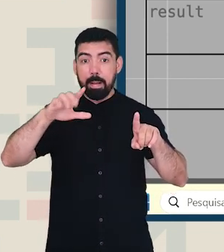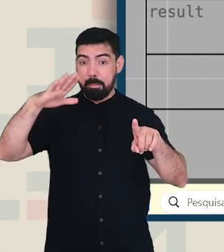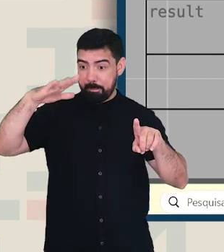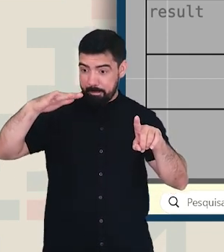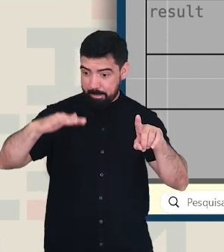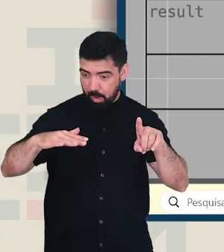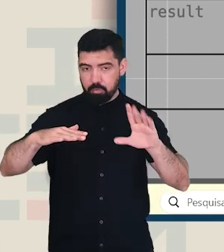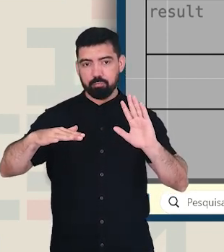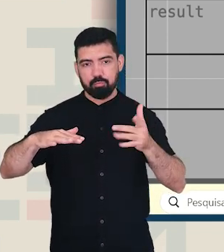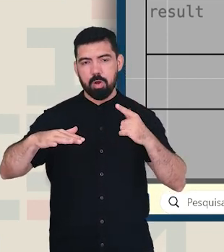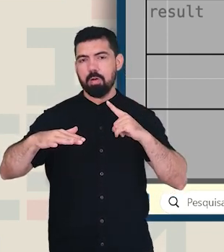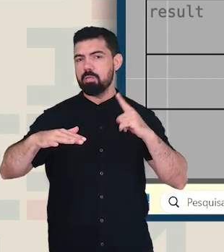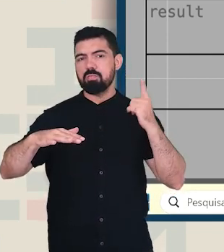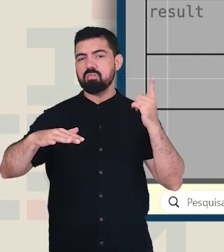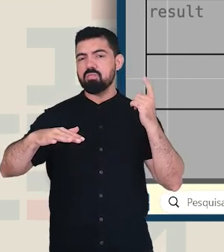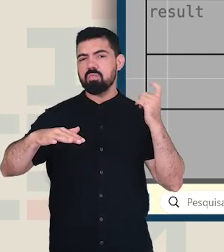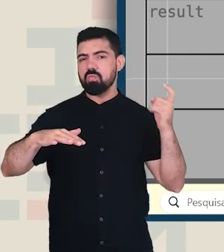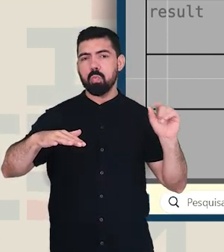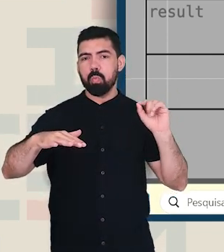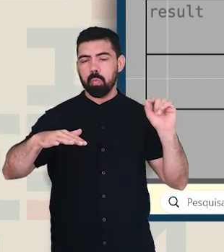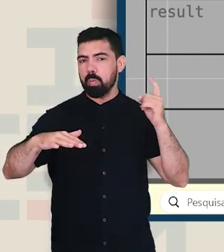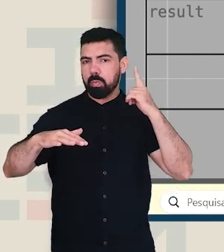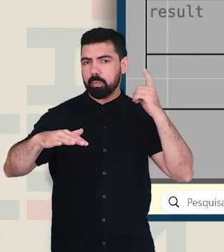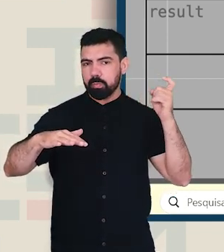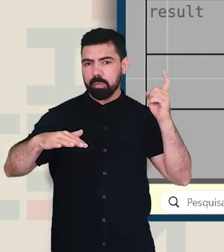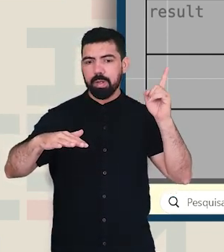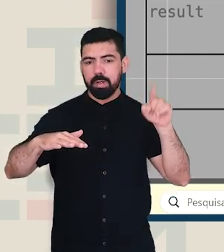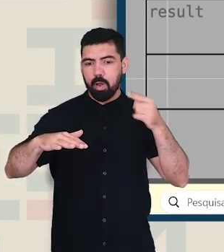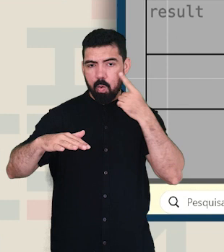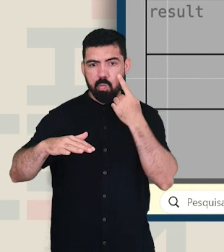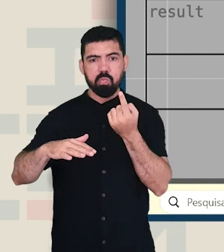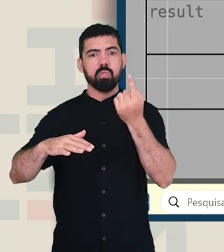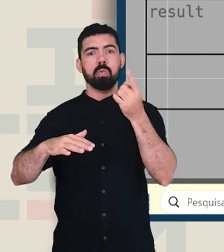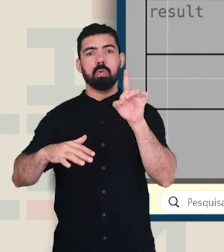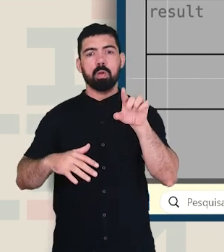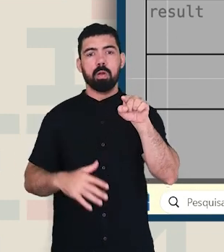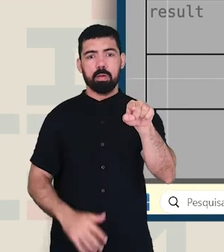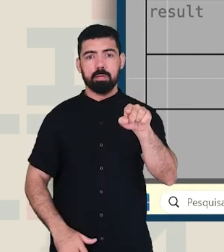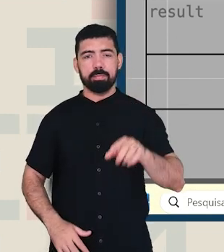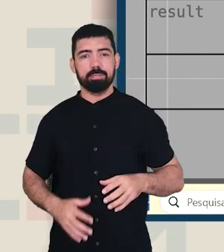baixa, eu estou escutando quase que exclusivamente esse daqui.